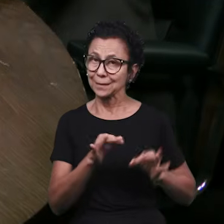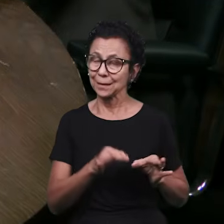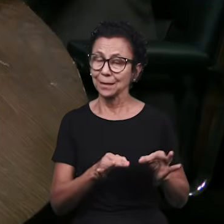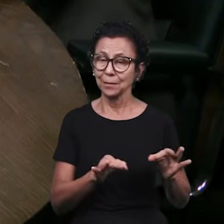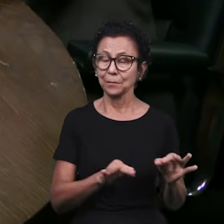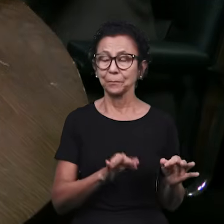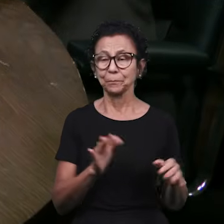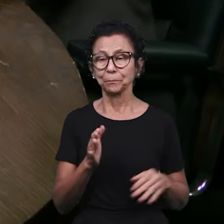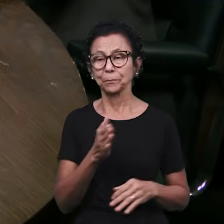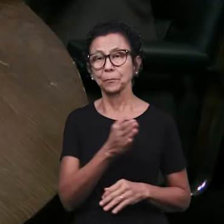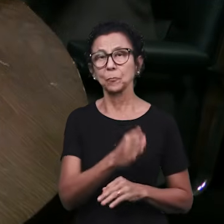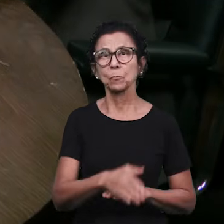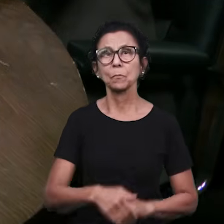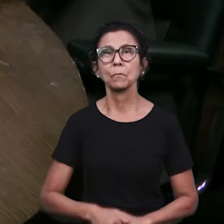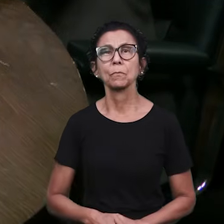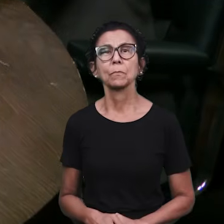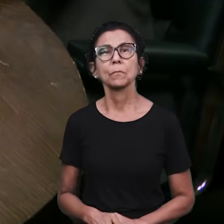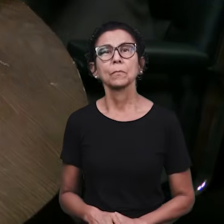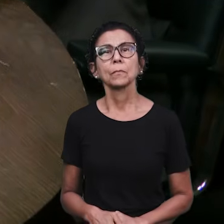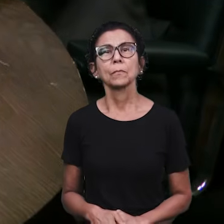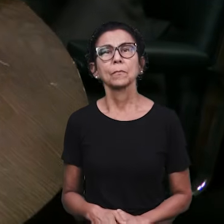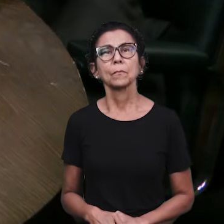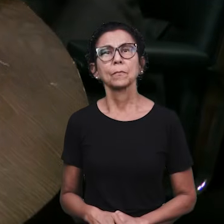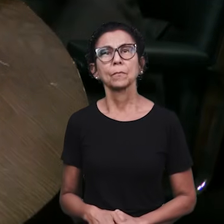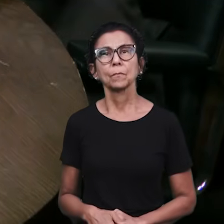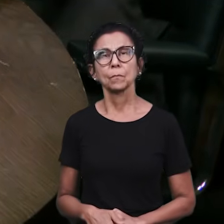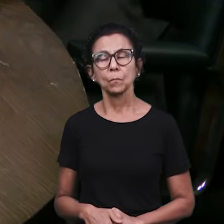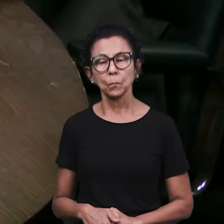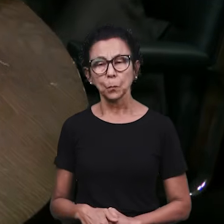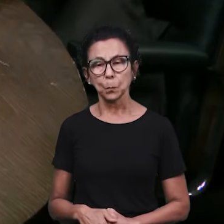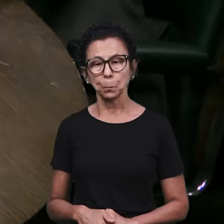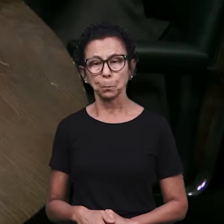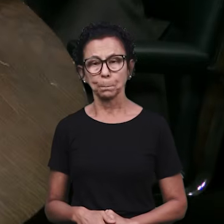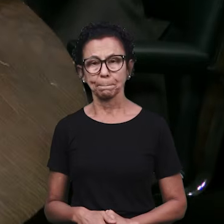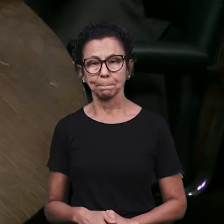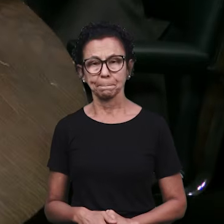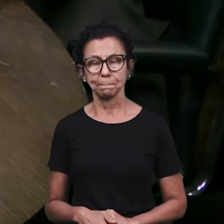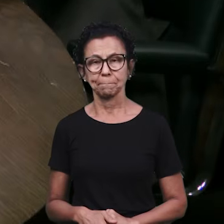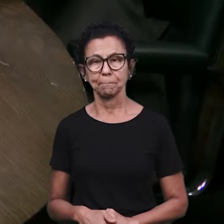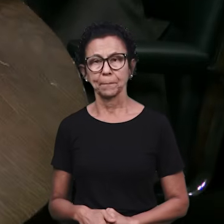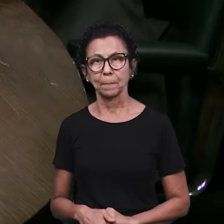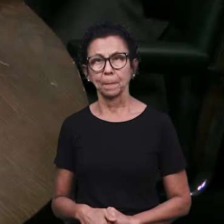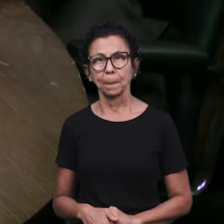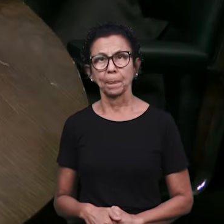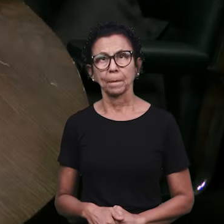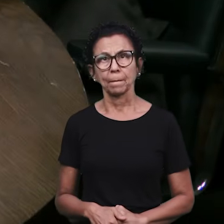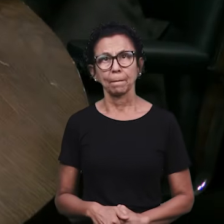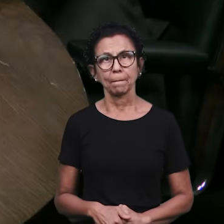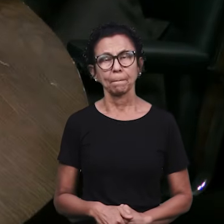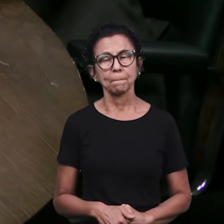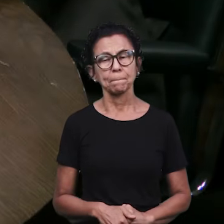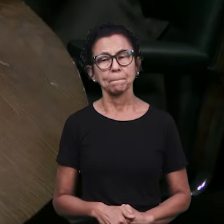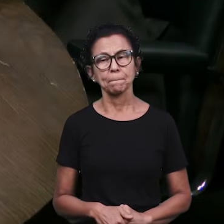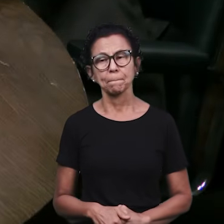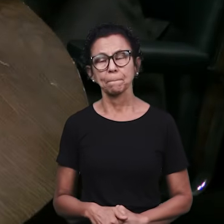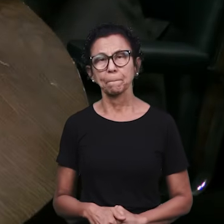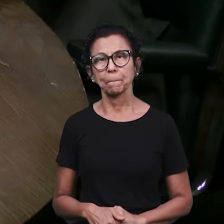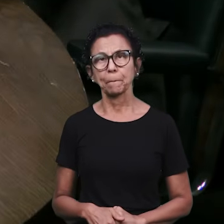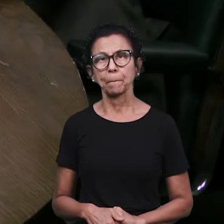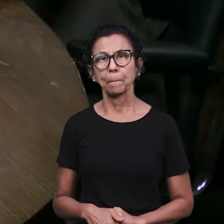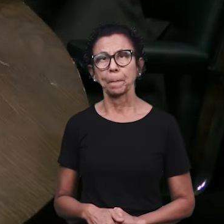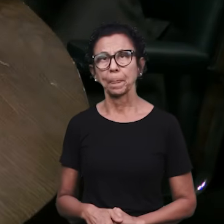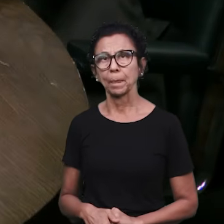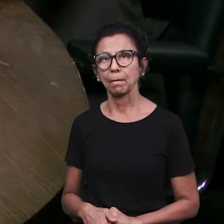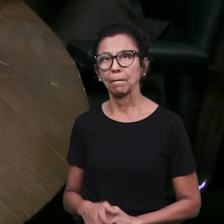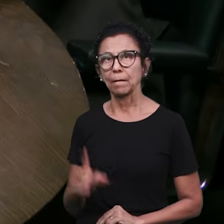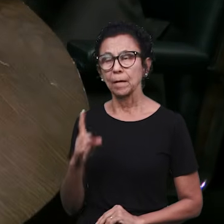vamos trazer para o nosso tempo, o nosso povo tem que entender que nós que servimos o Senhor,